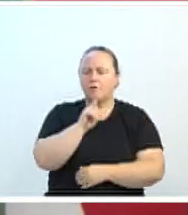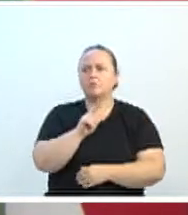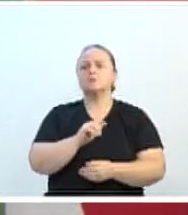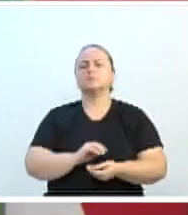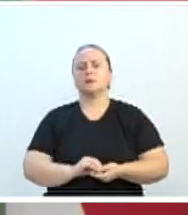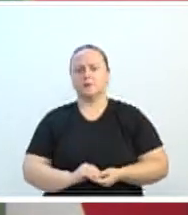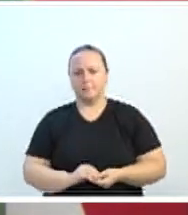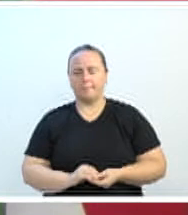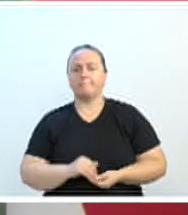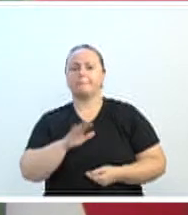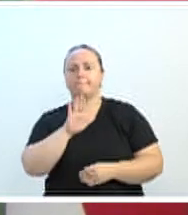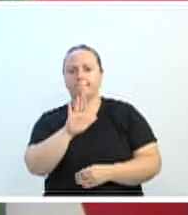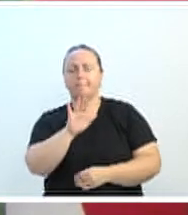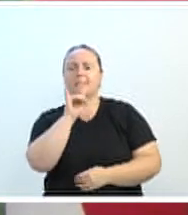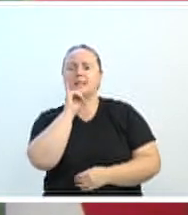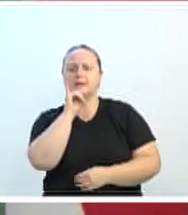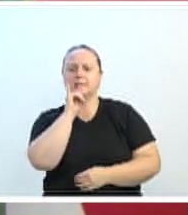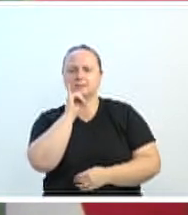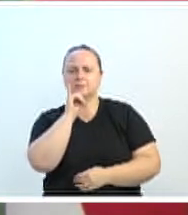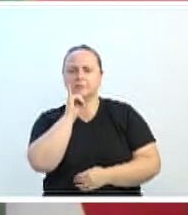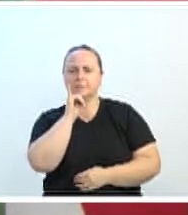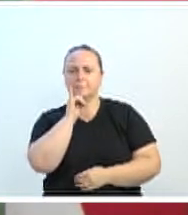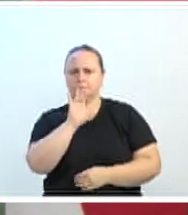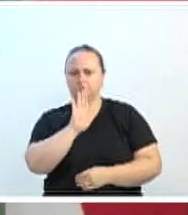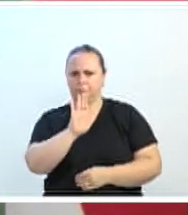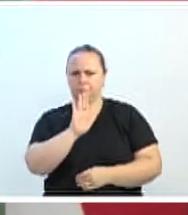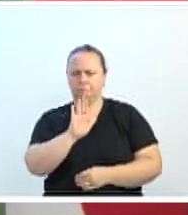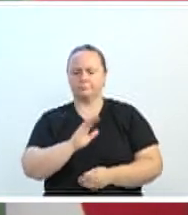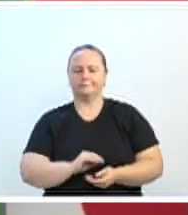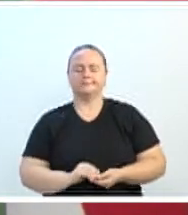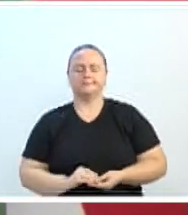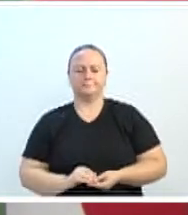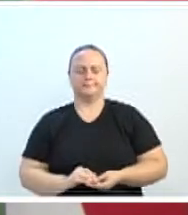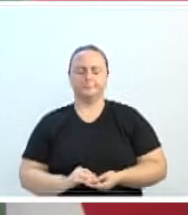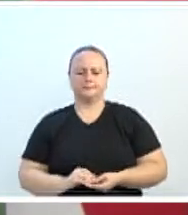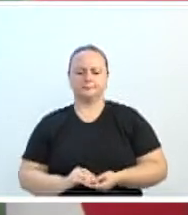exemplo, vou citar aqui um dado bem objetivo e claro.